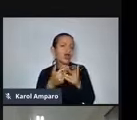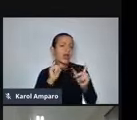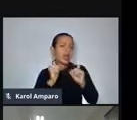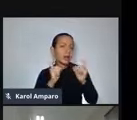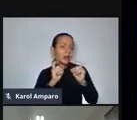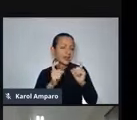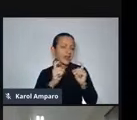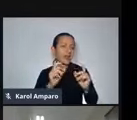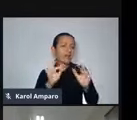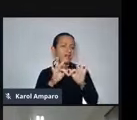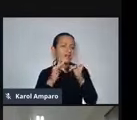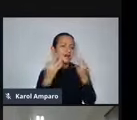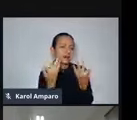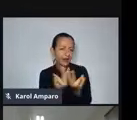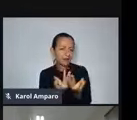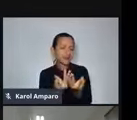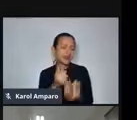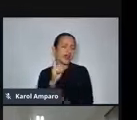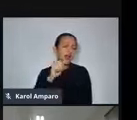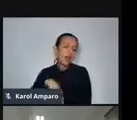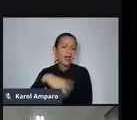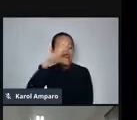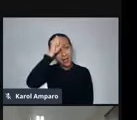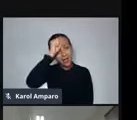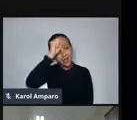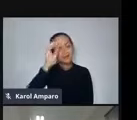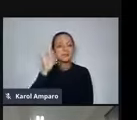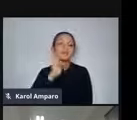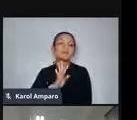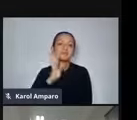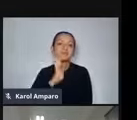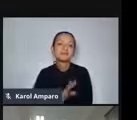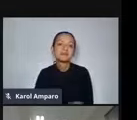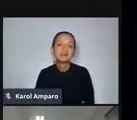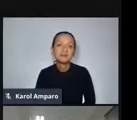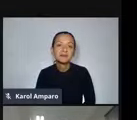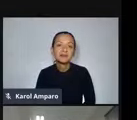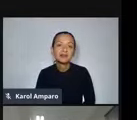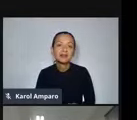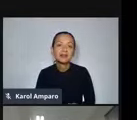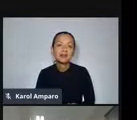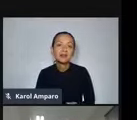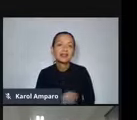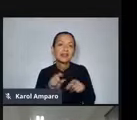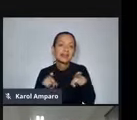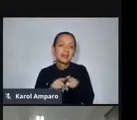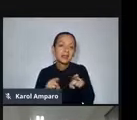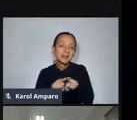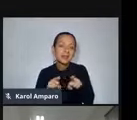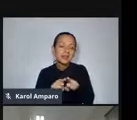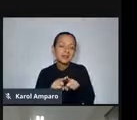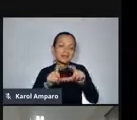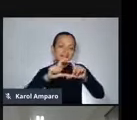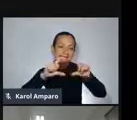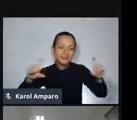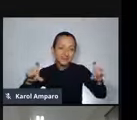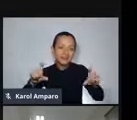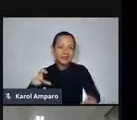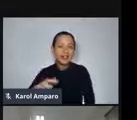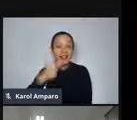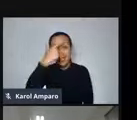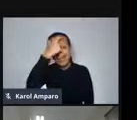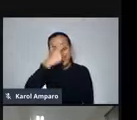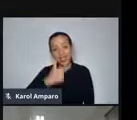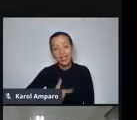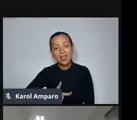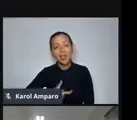um aprendizado muito bacana, tá? E deixo para vocês o que eu falo sempre. Eu sou um eterno aprendiz